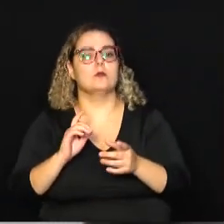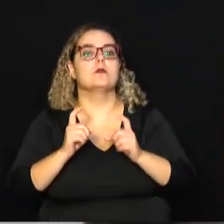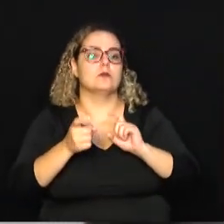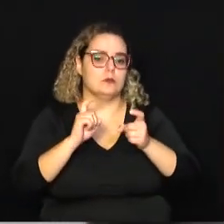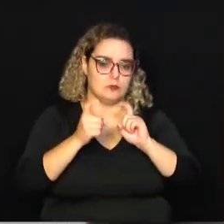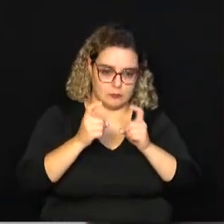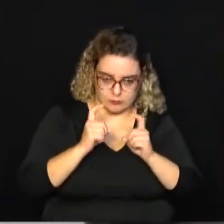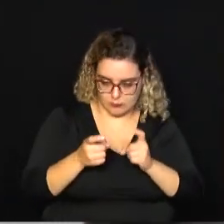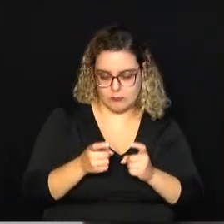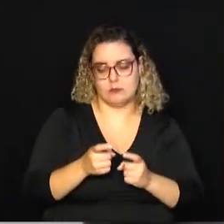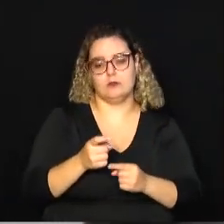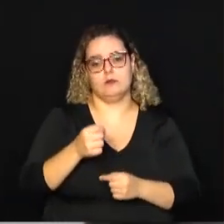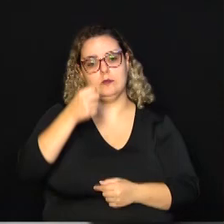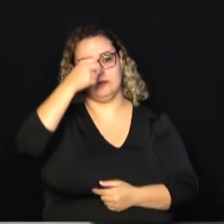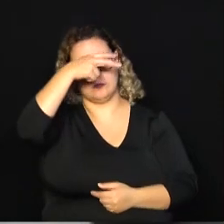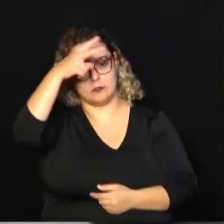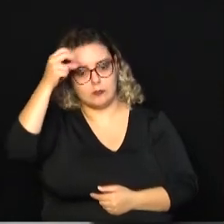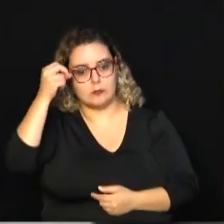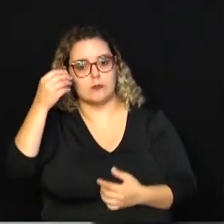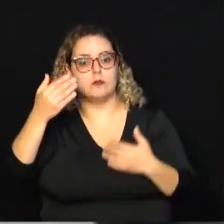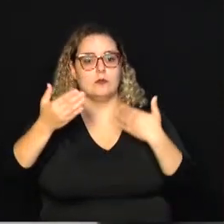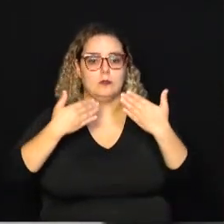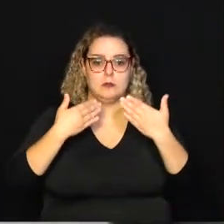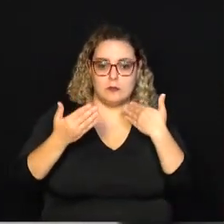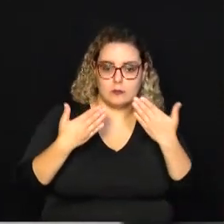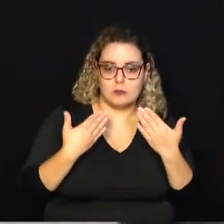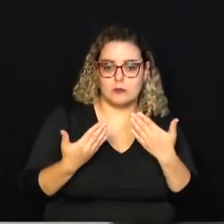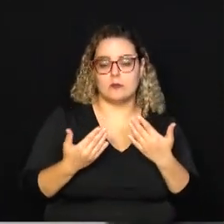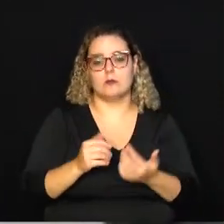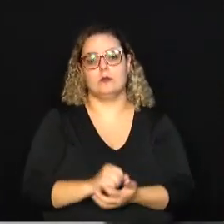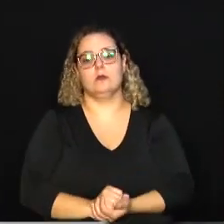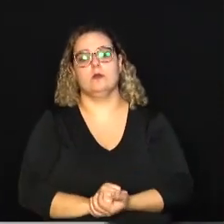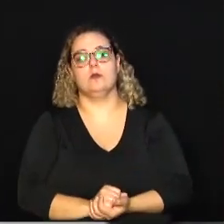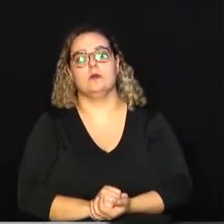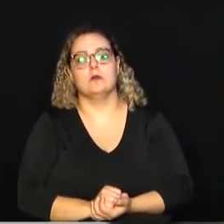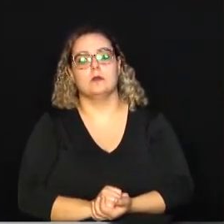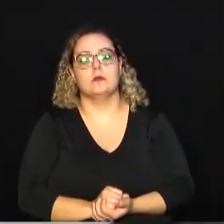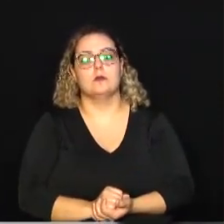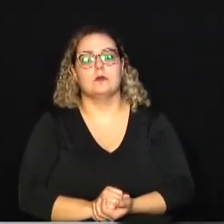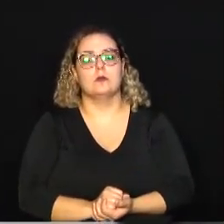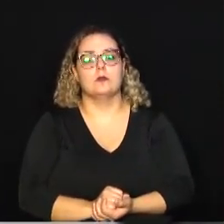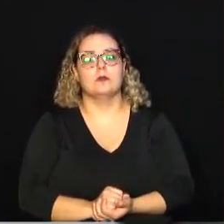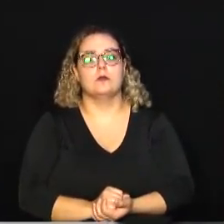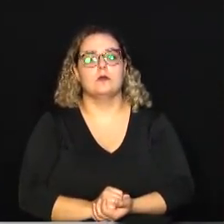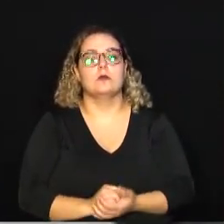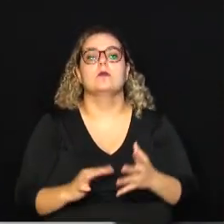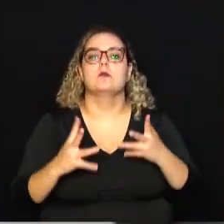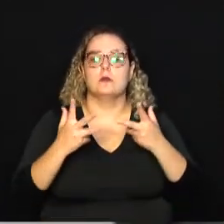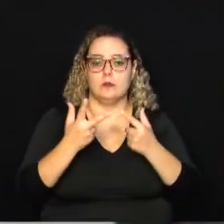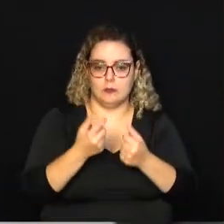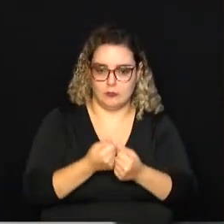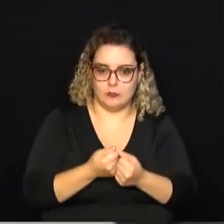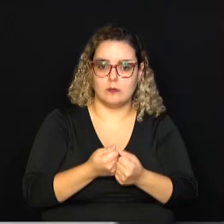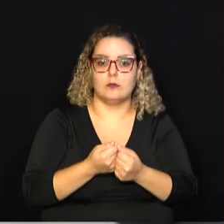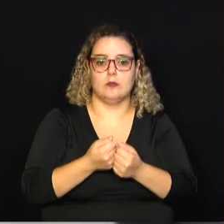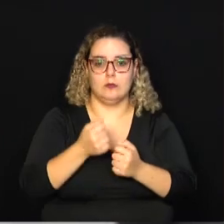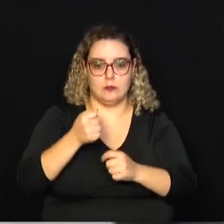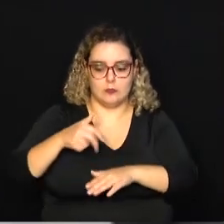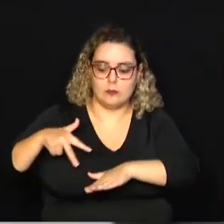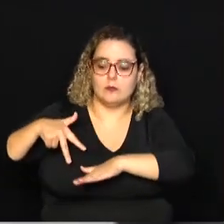prefeito, chamasse uma reunião com o prefeito para a gente poder dialogar e colocar, né, um coletivo de atores da sociedade civil com capacidade